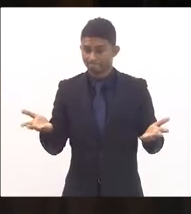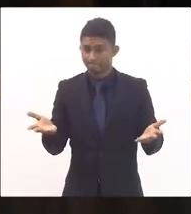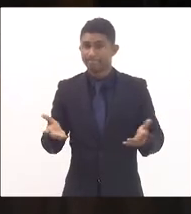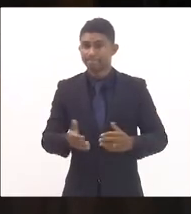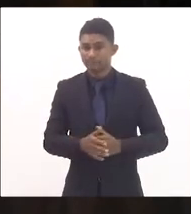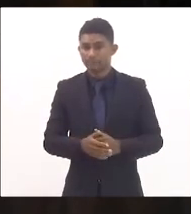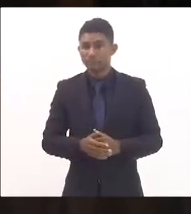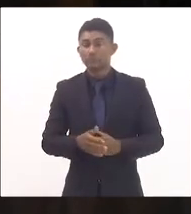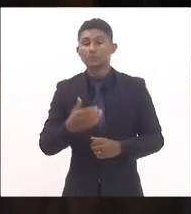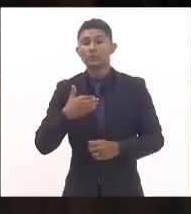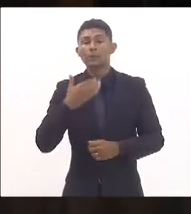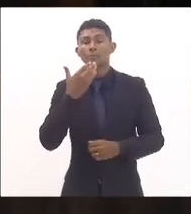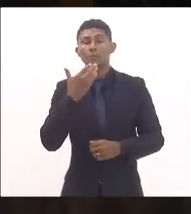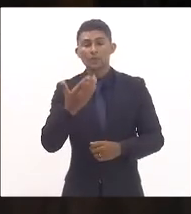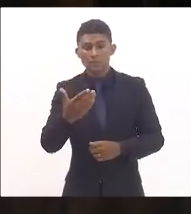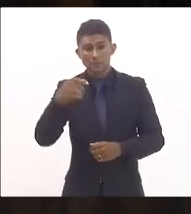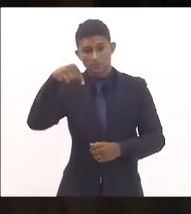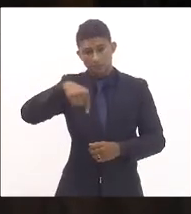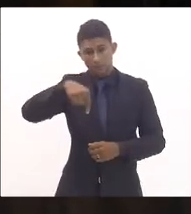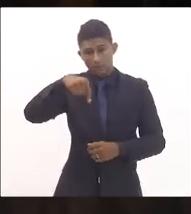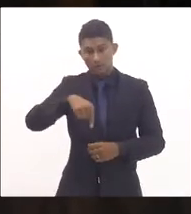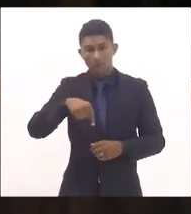Eu vou pedir assessoria que a gente possa